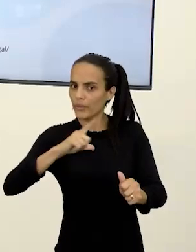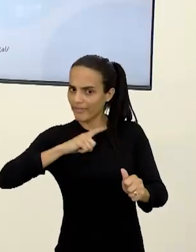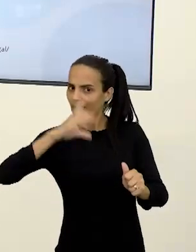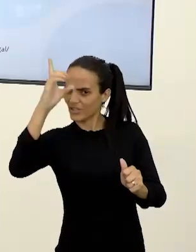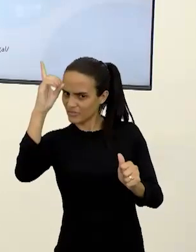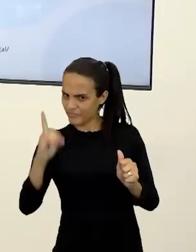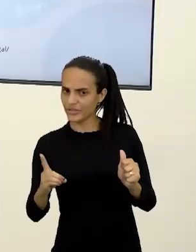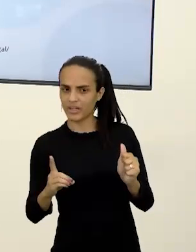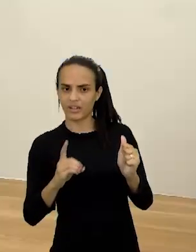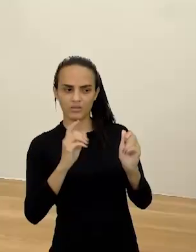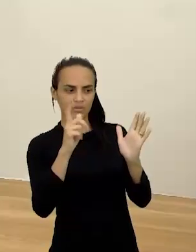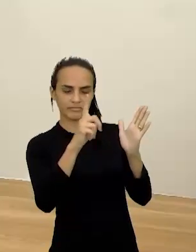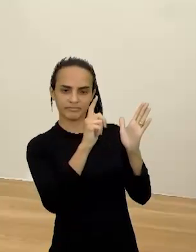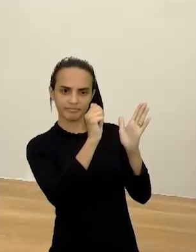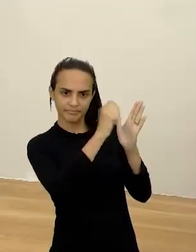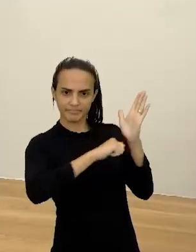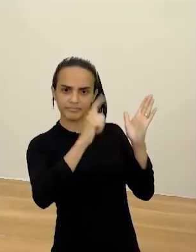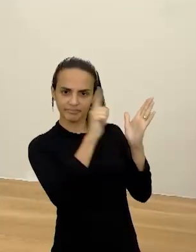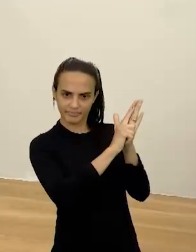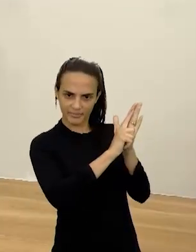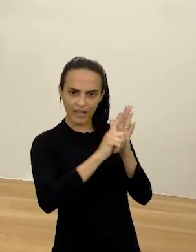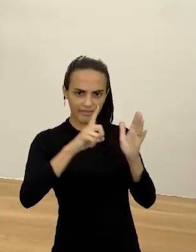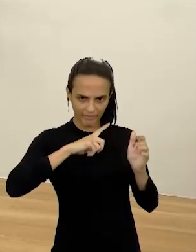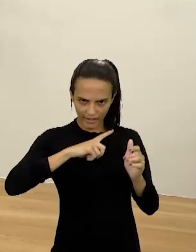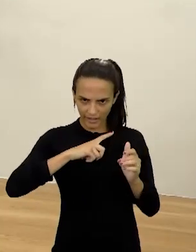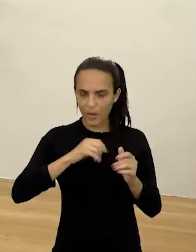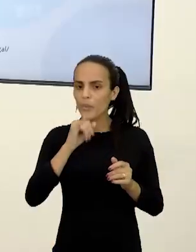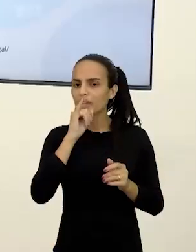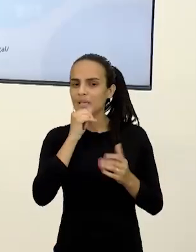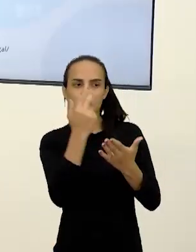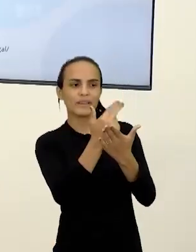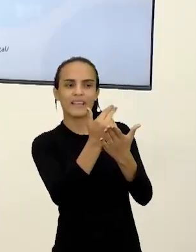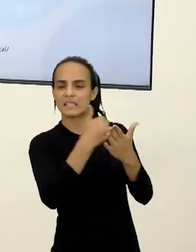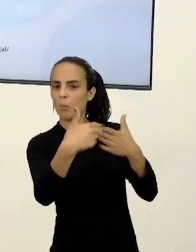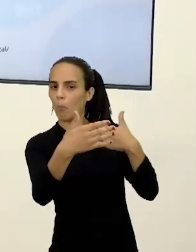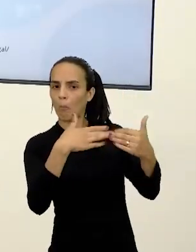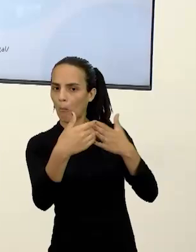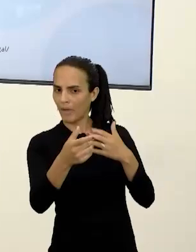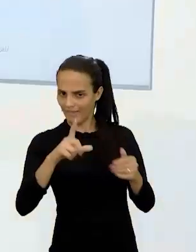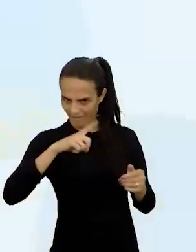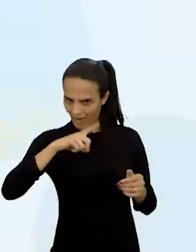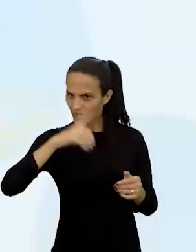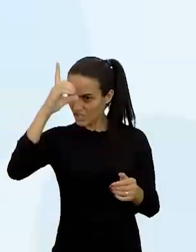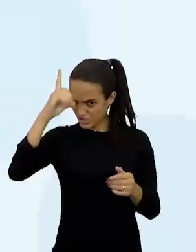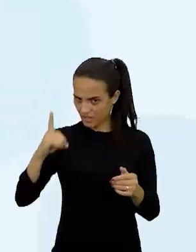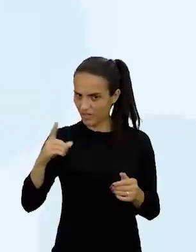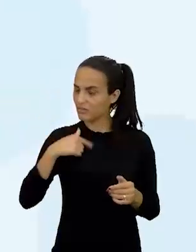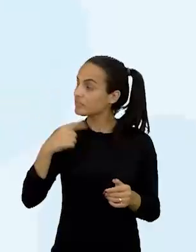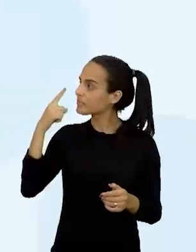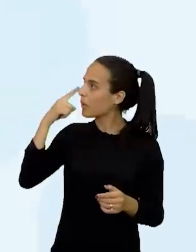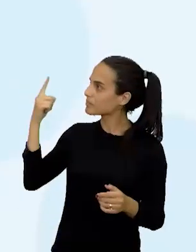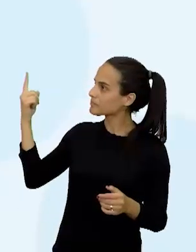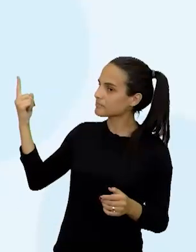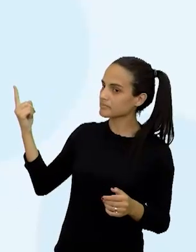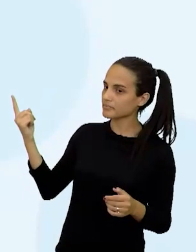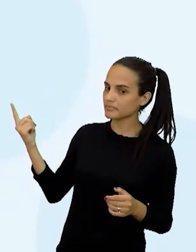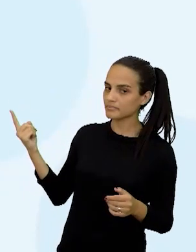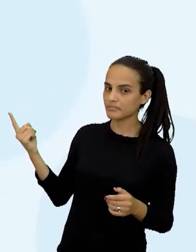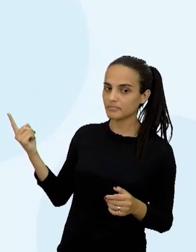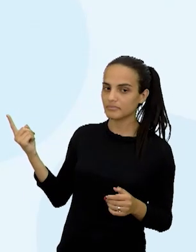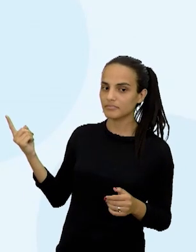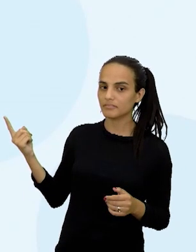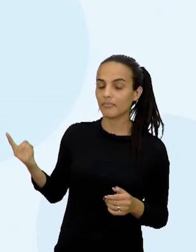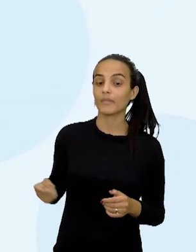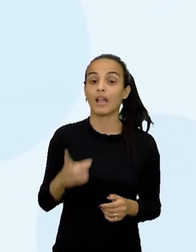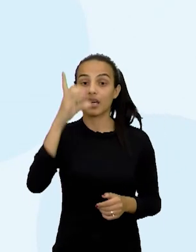quer dizer que se eu fizer um desenho na parede, tem direito autoral? Então vai aparecer aí na tela para vocês, né? O que